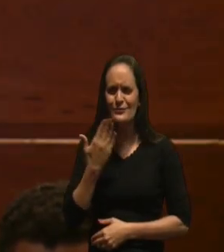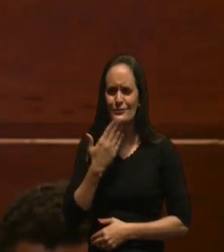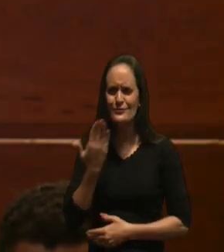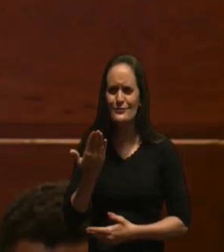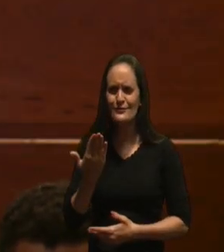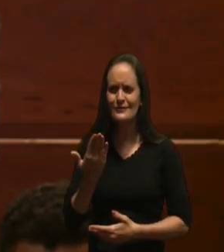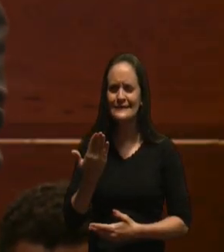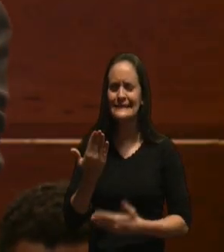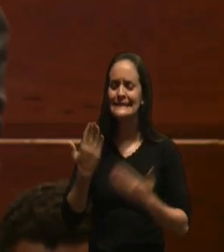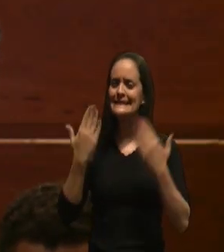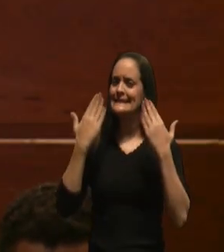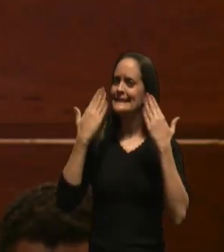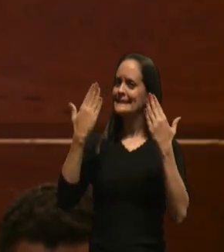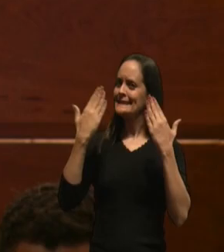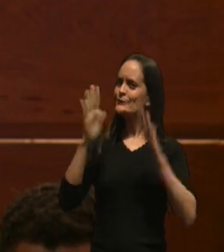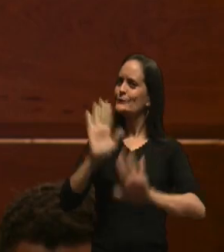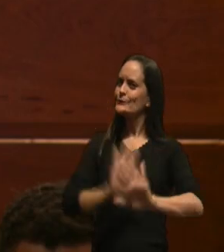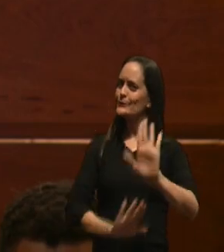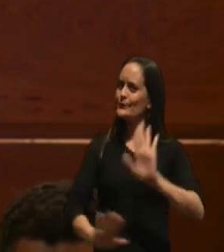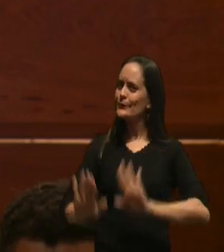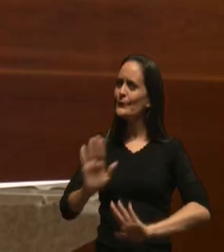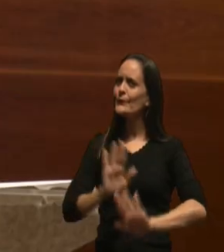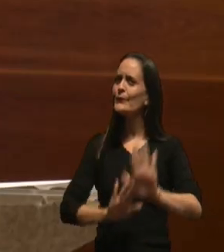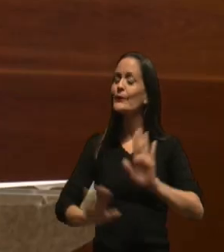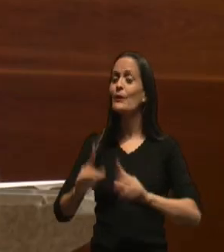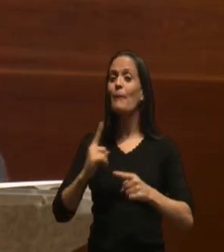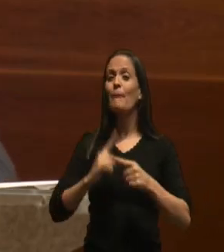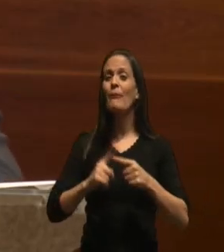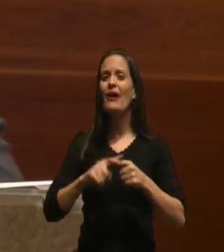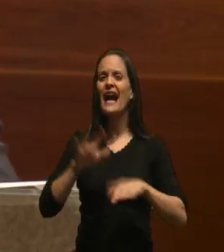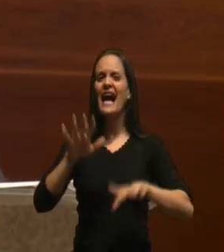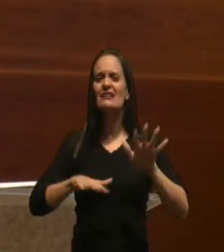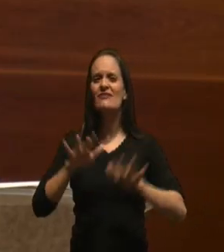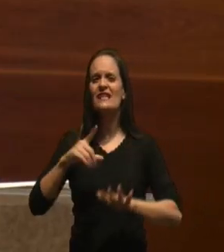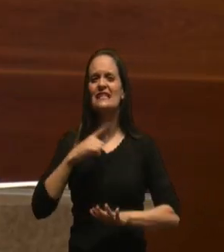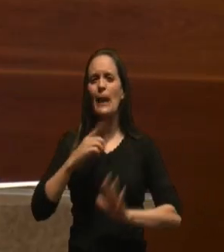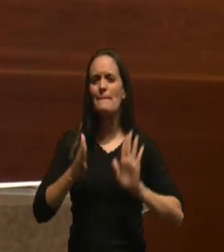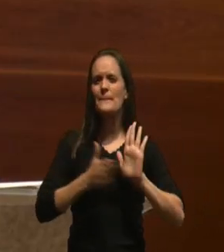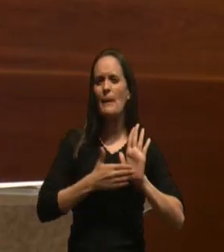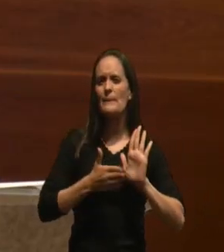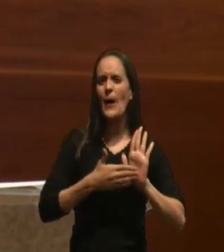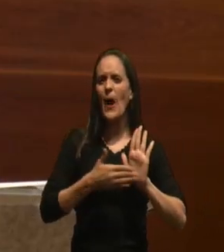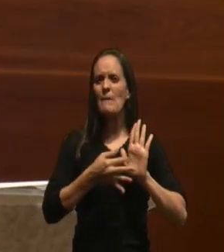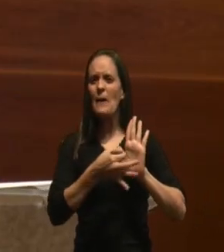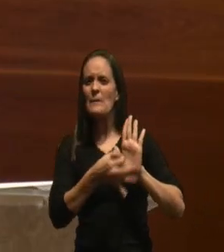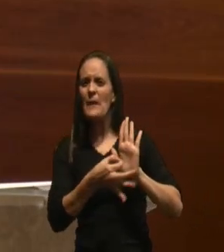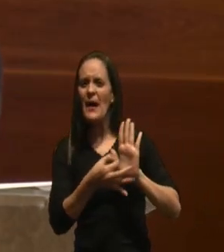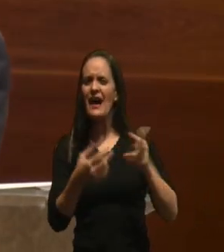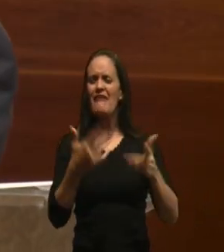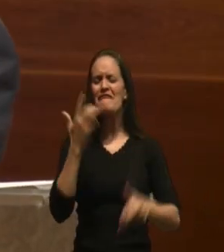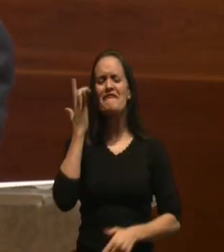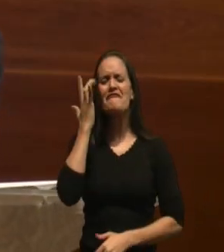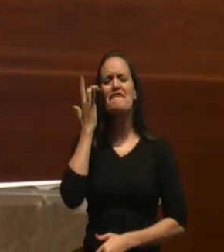fácil. Há certas propostas que surgem muitas vezes na internet, propostas de pessoas que nós